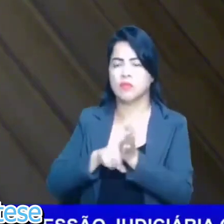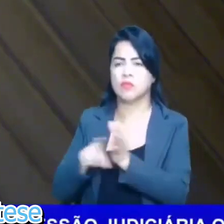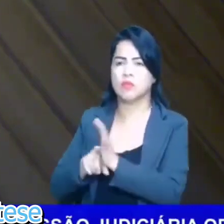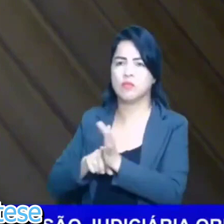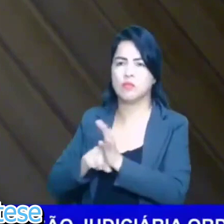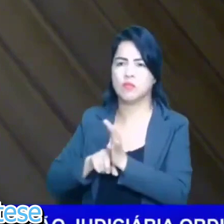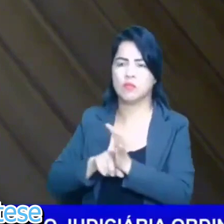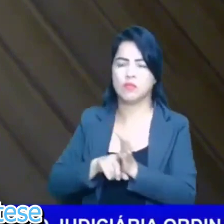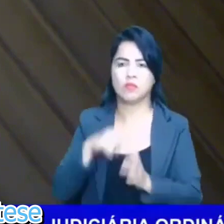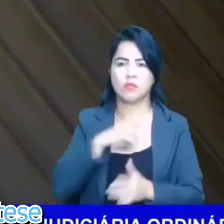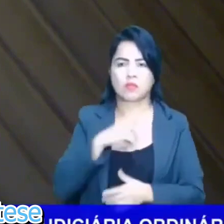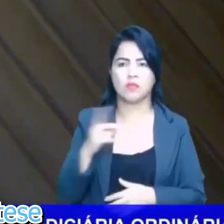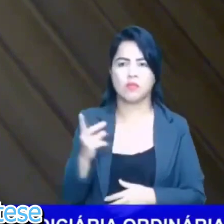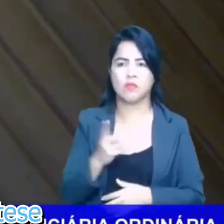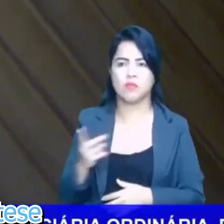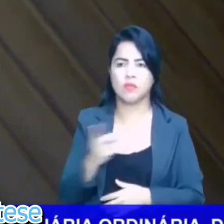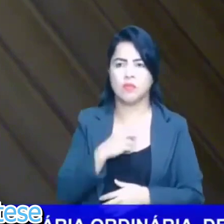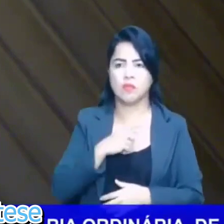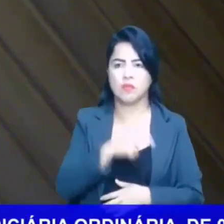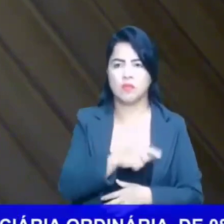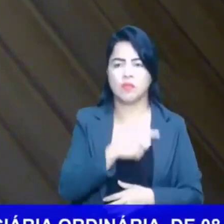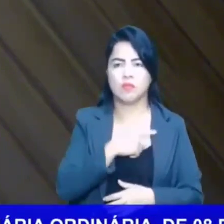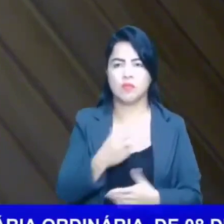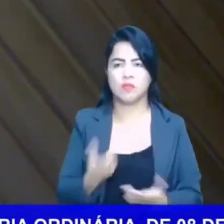terem, segundo a sua, em sua tese,